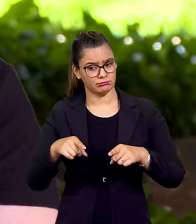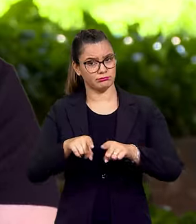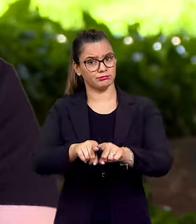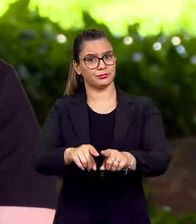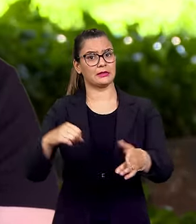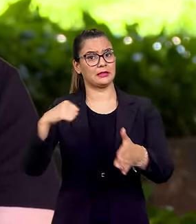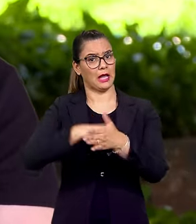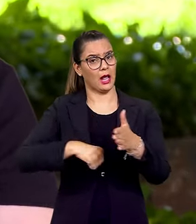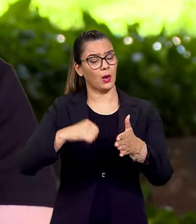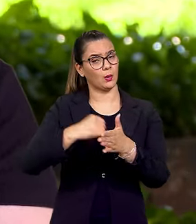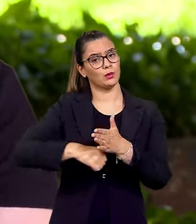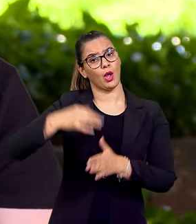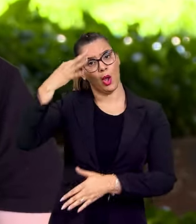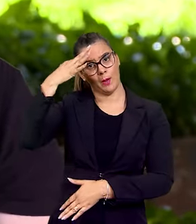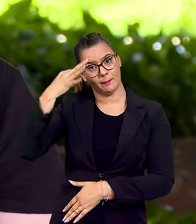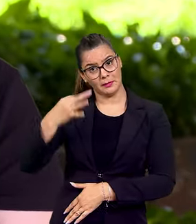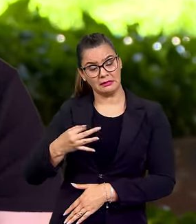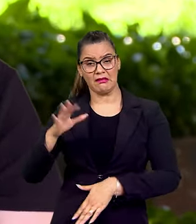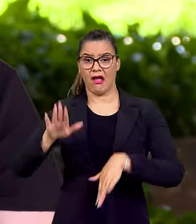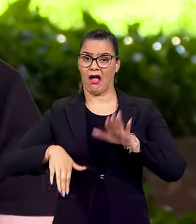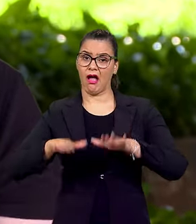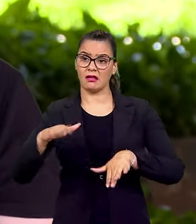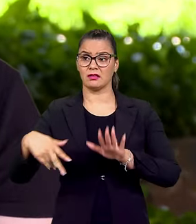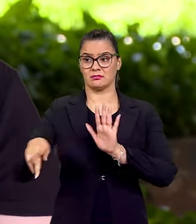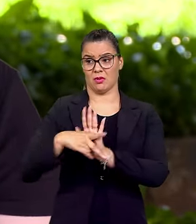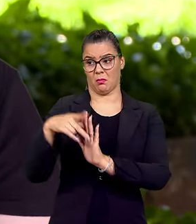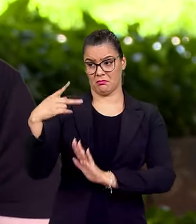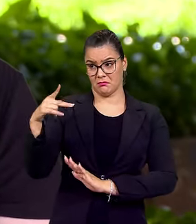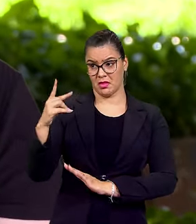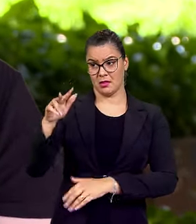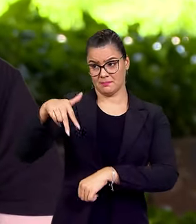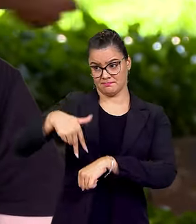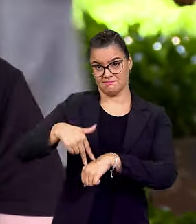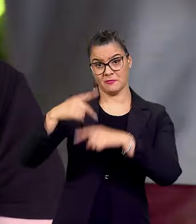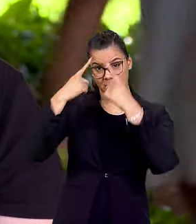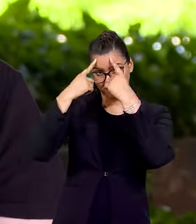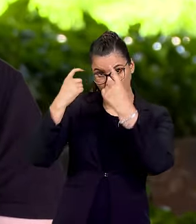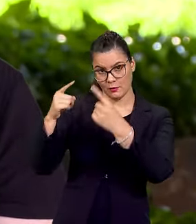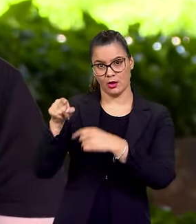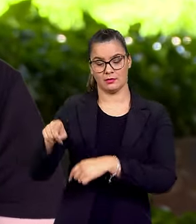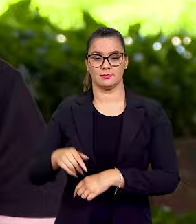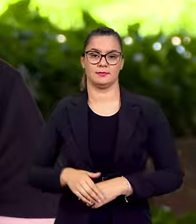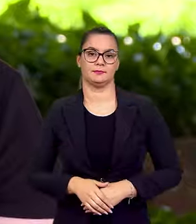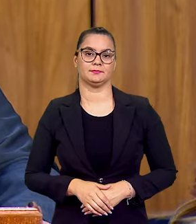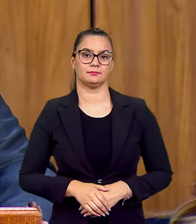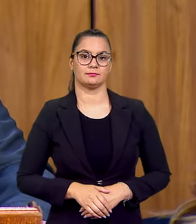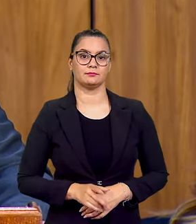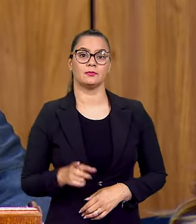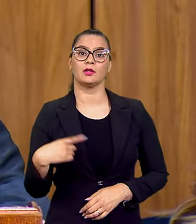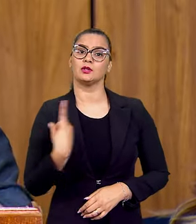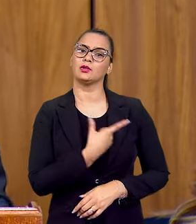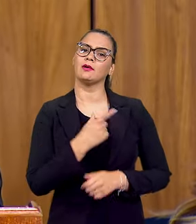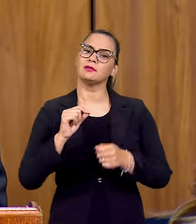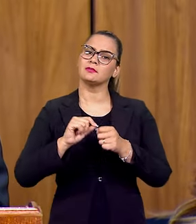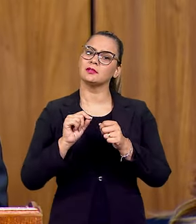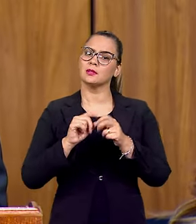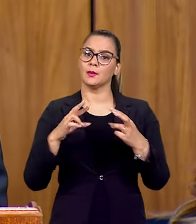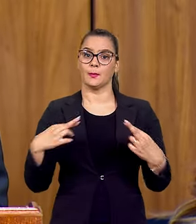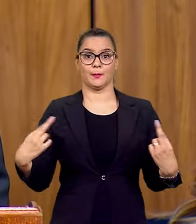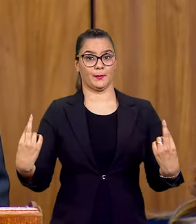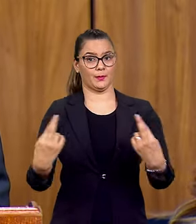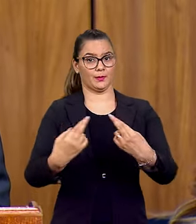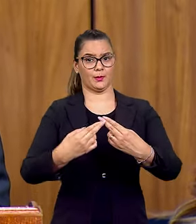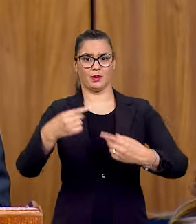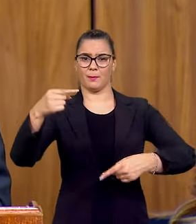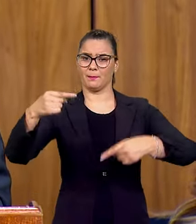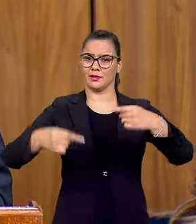sejam aliados dessa luta, compreendendo que muitas vezes são eles os agentes de violência. A gente está fazendo uma reunião